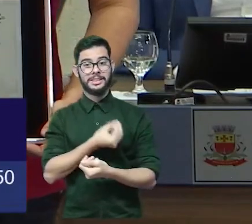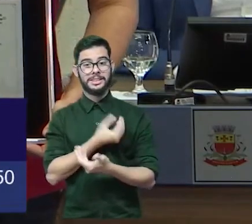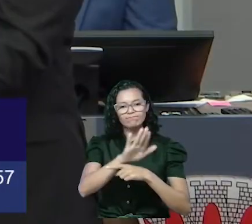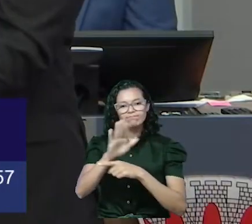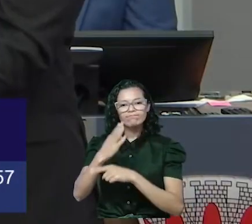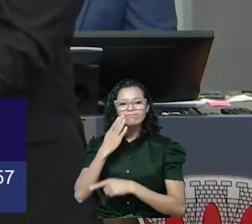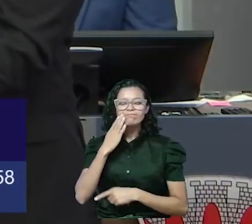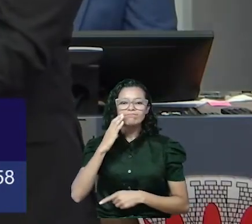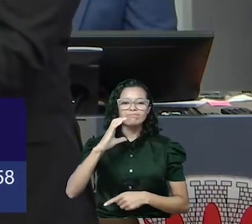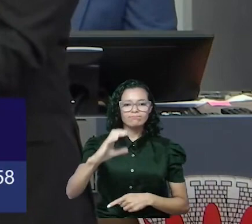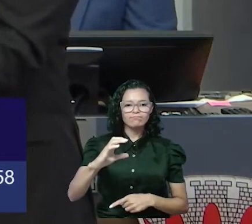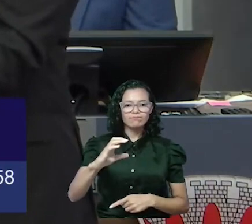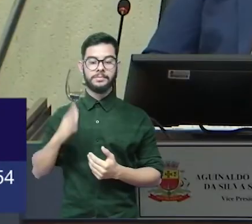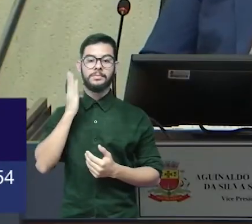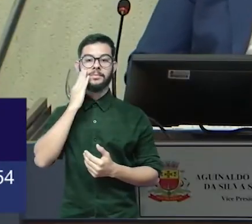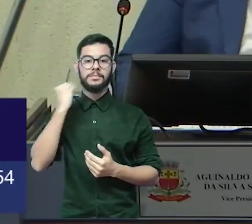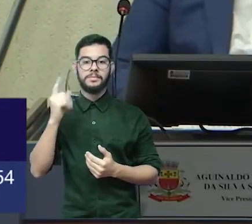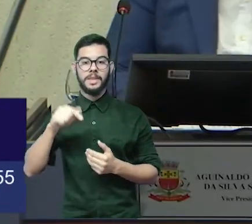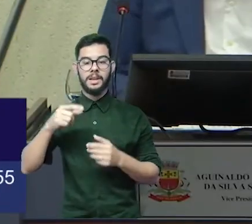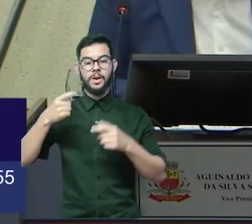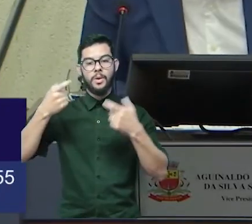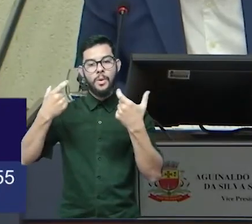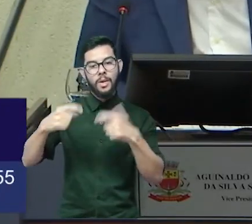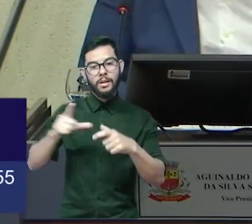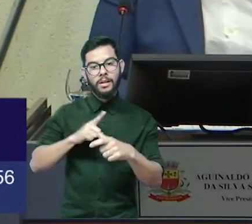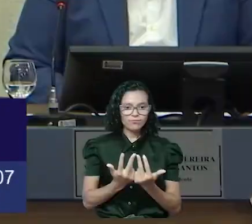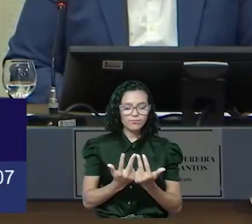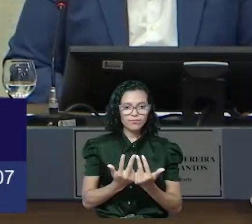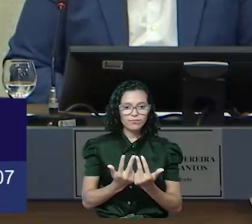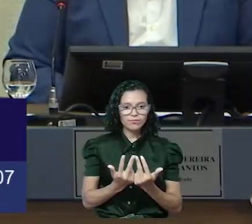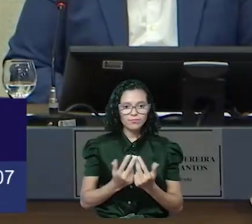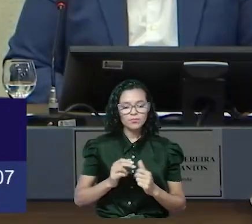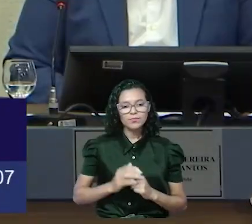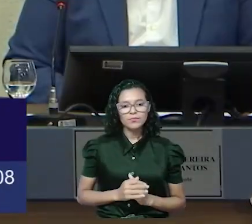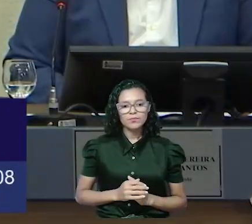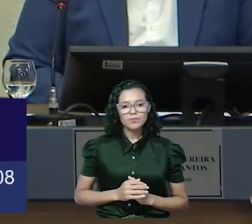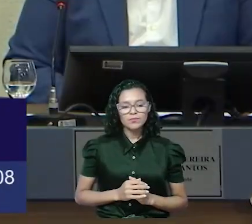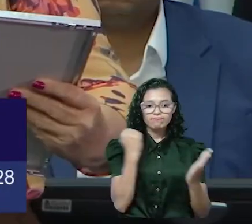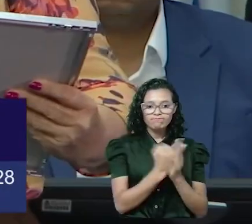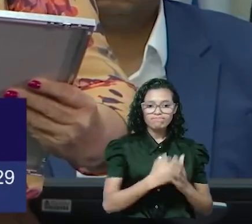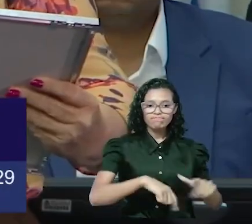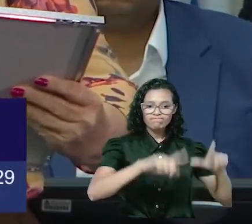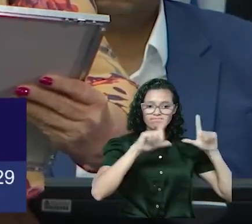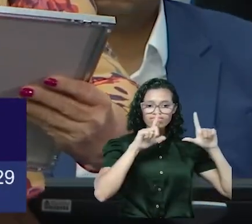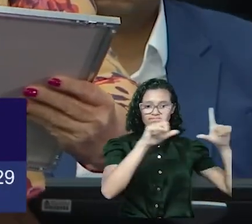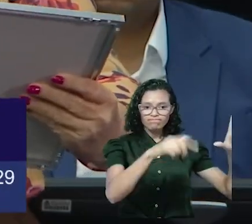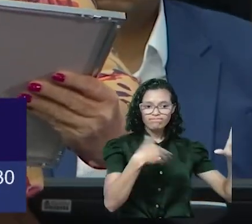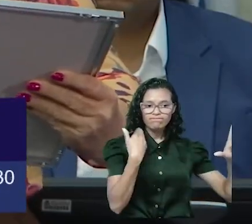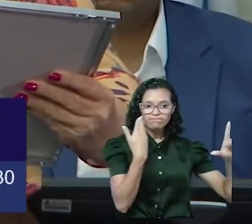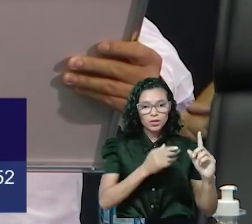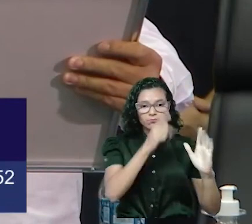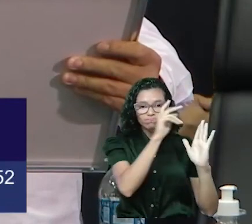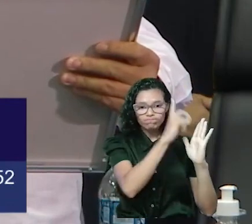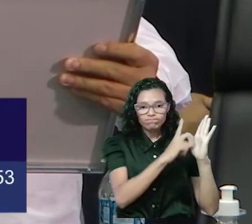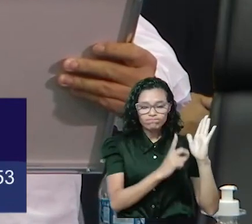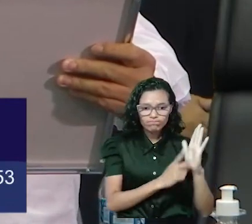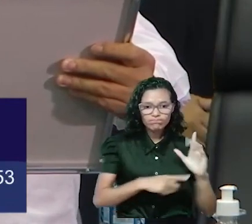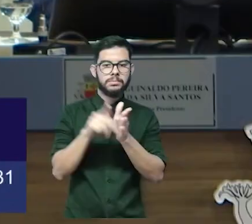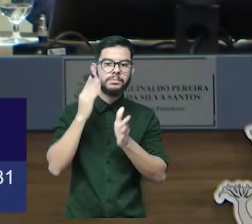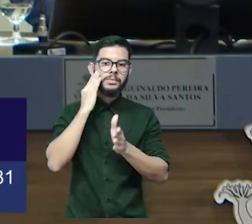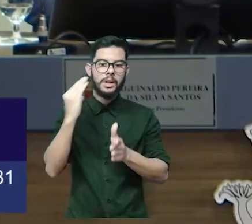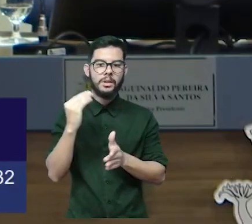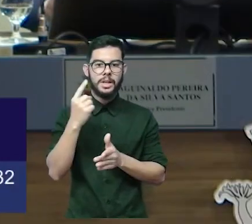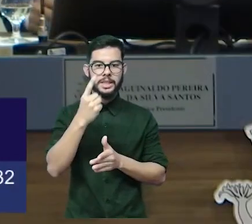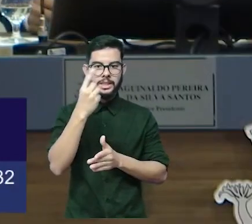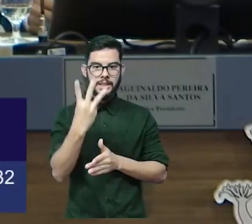Carlos Júnior, Gil Oliveira, Fernando Cuiu, Christian Bota, Vera Moraes, Dé Construtor